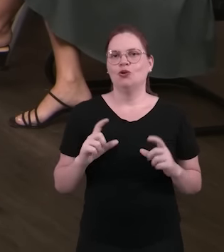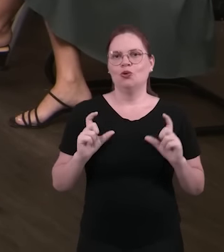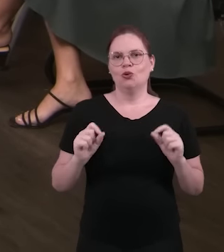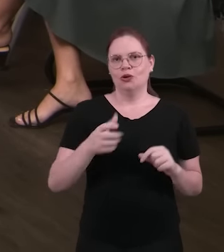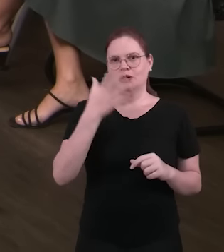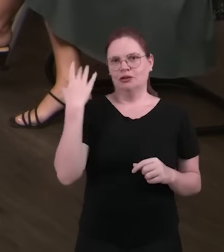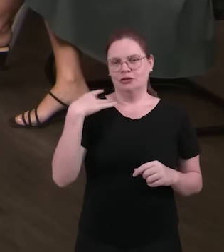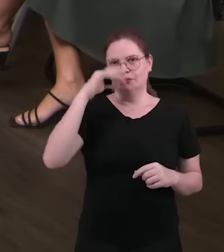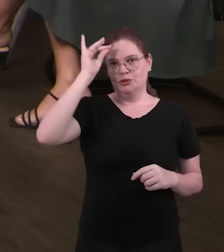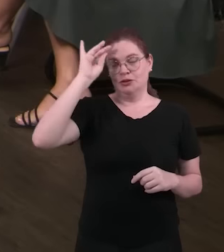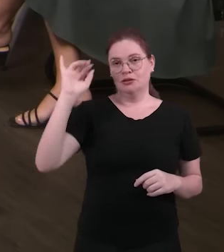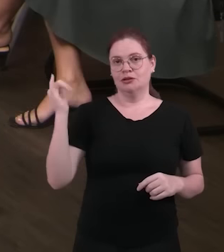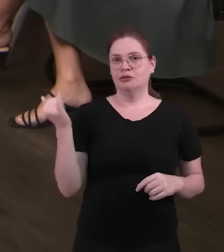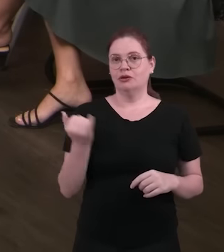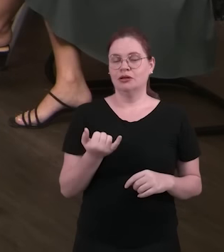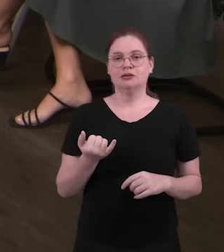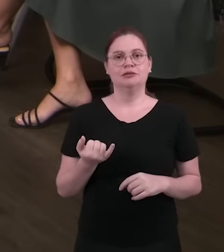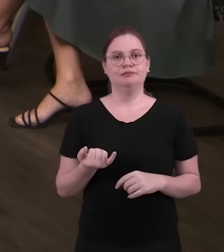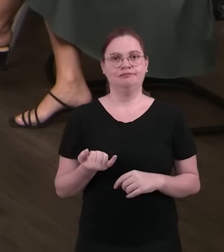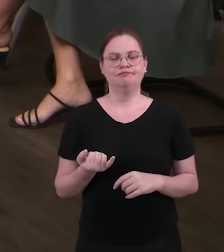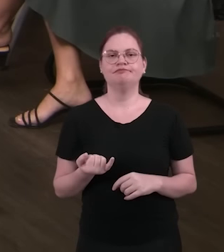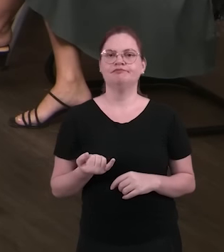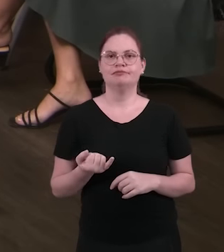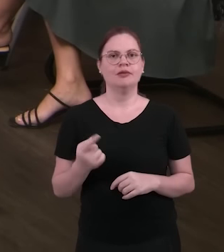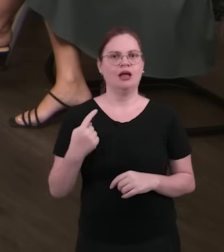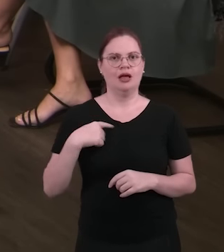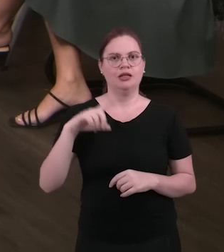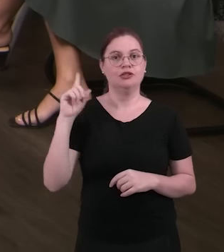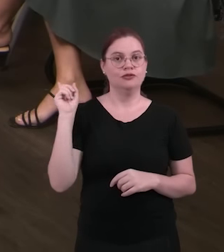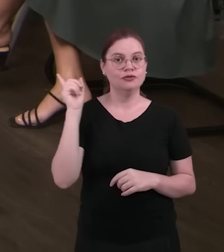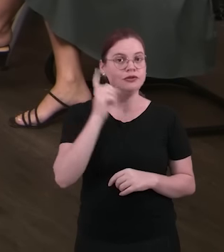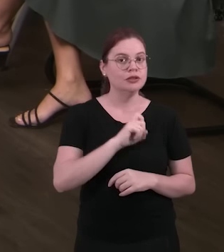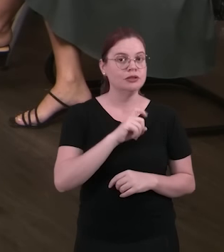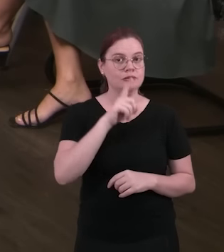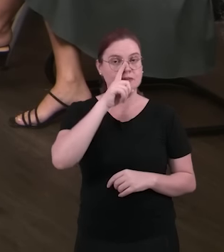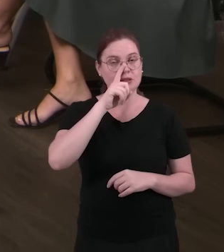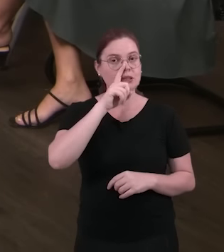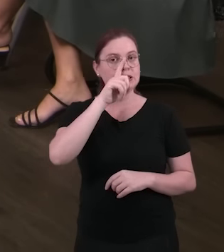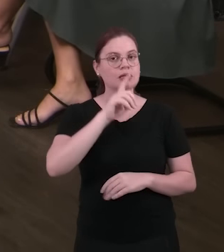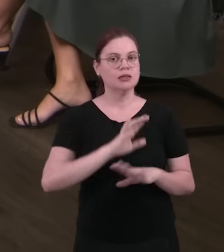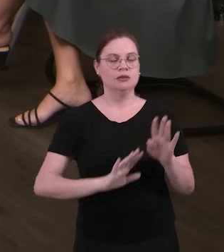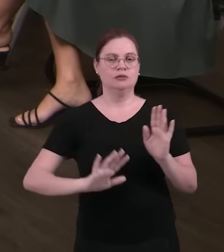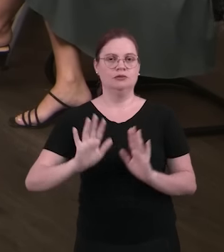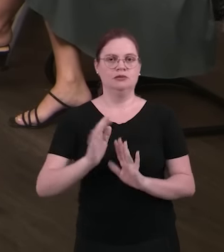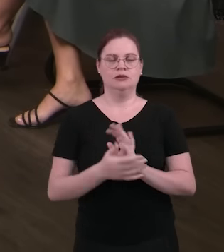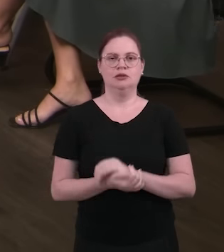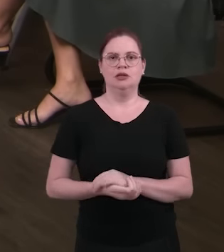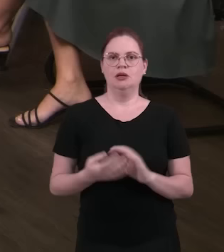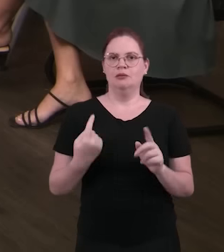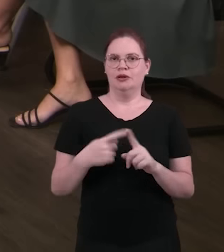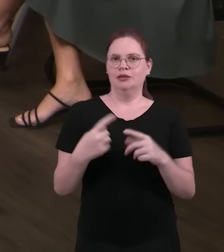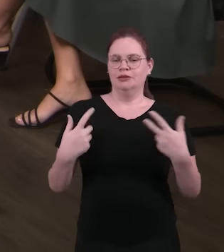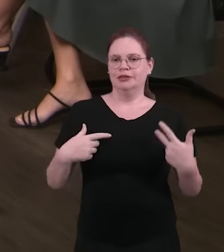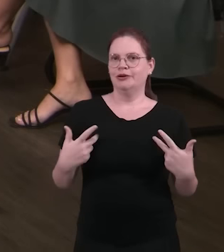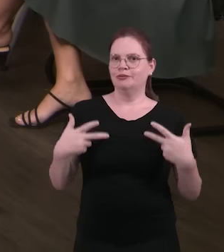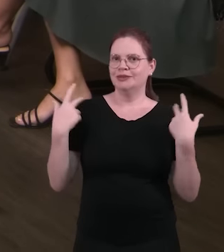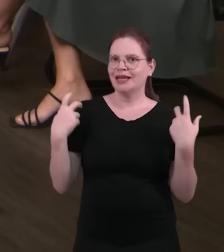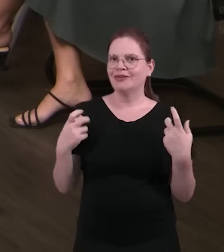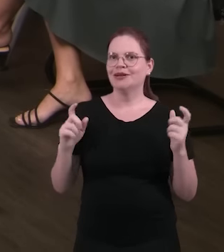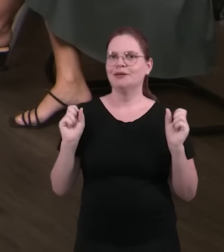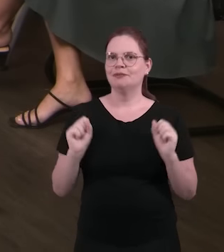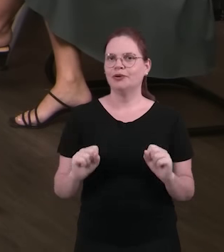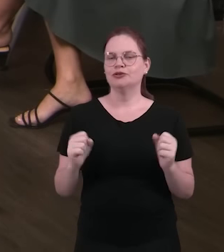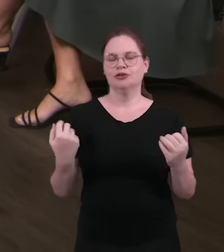A perda da sensibilidade é a enfermidade. Né? É um dos itens da síndrome da queda espiritual.